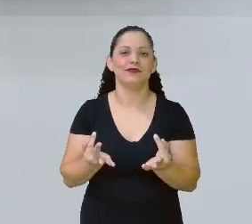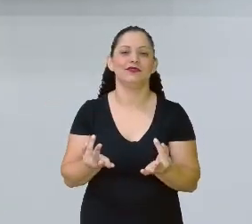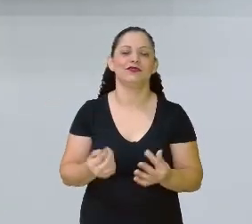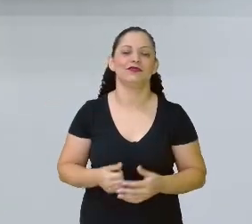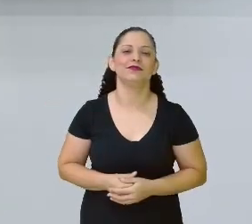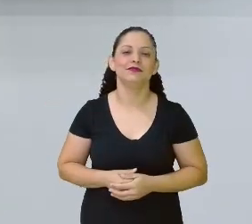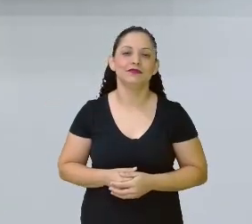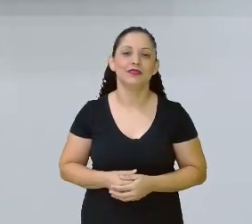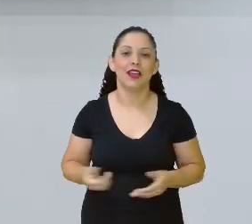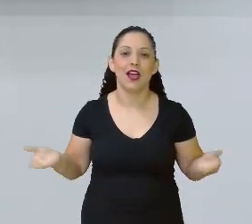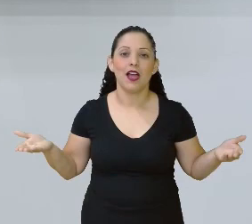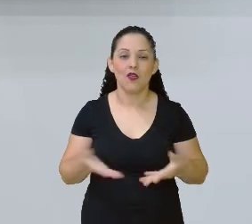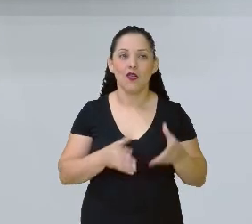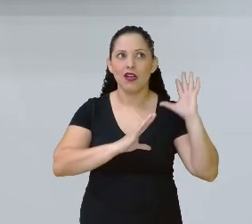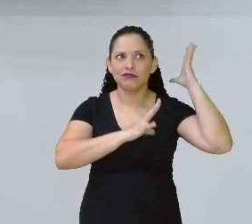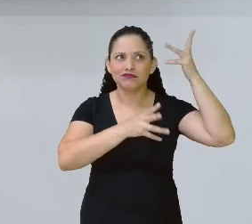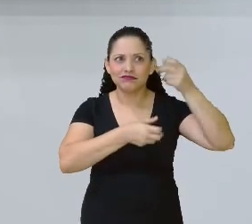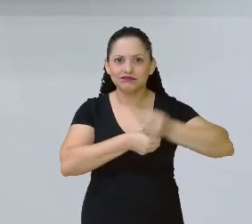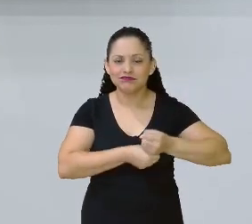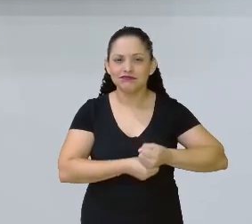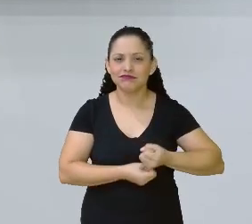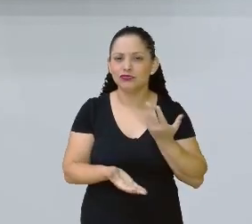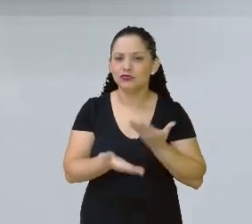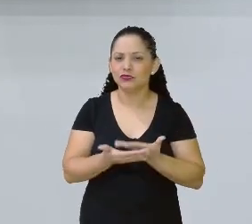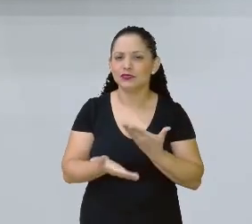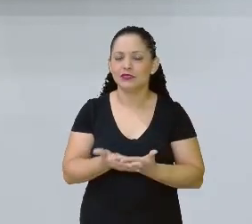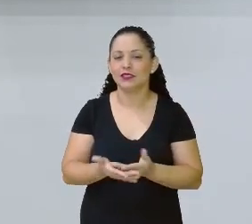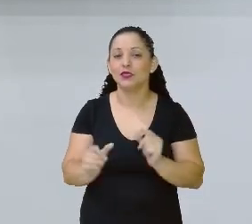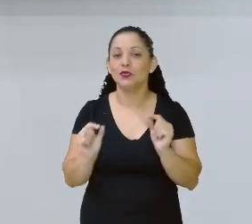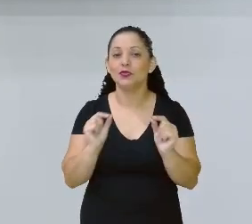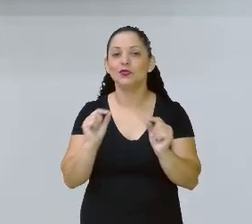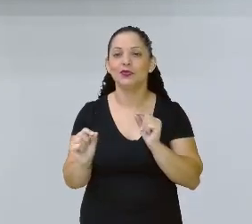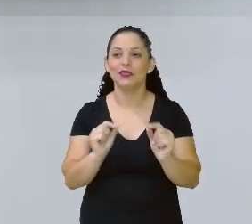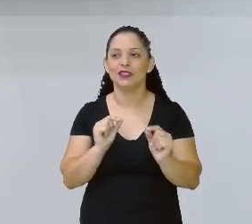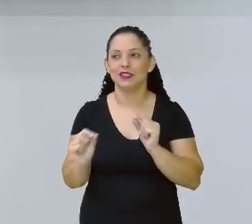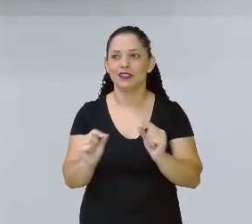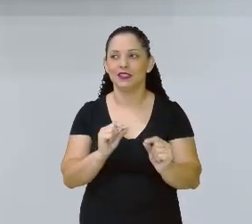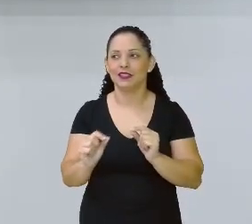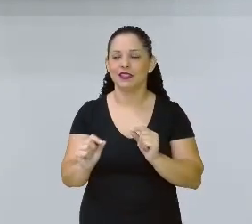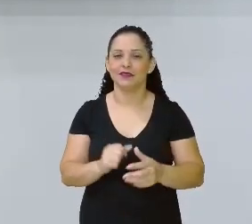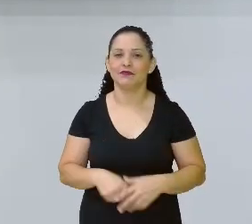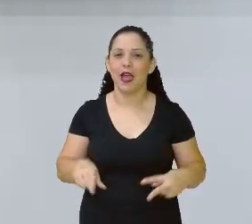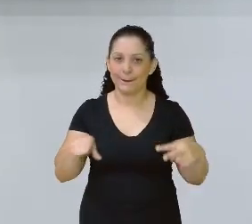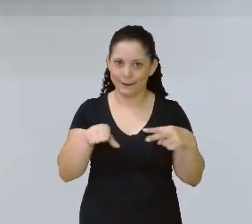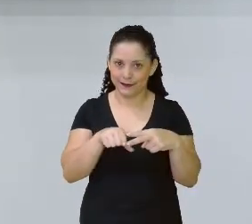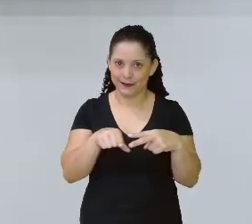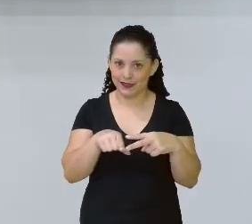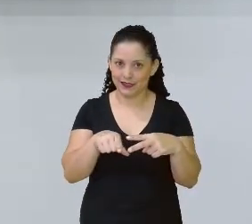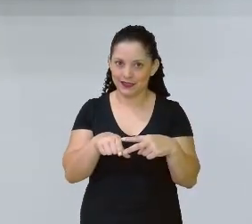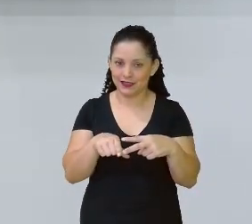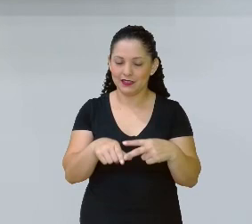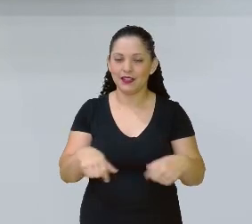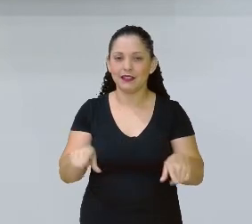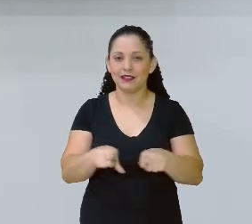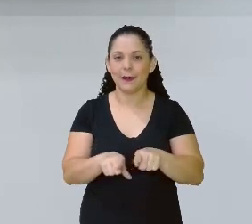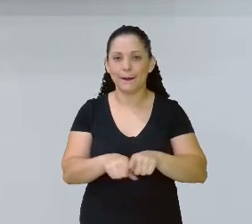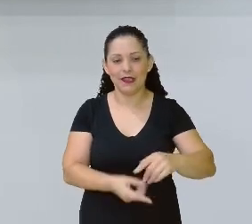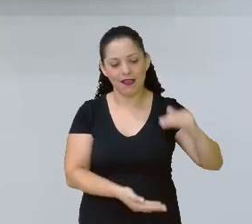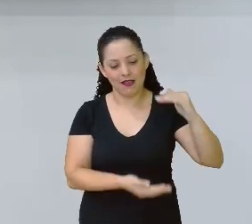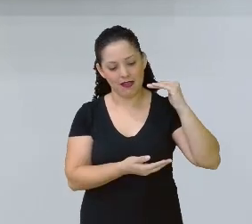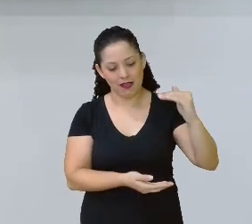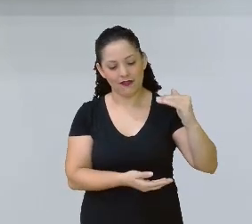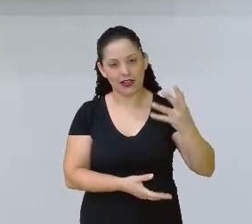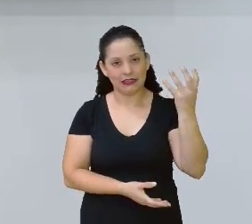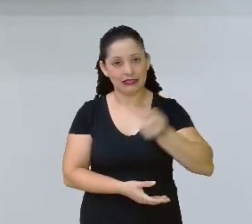Então, recordando, nós vimos a pizza, né? E vimos a garrafa de